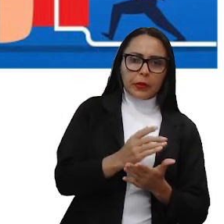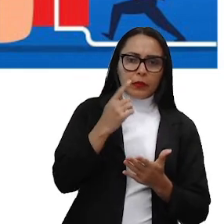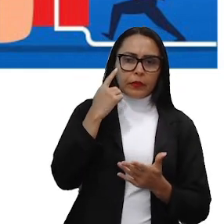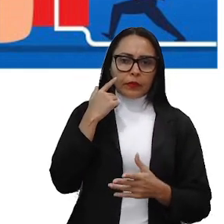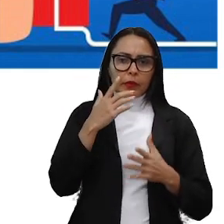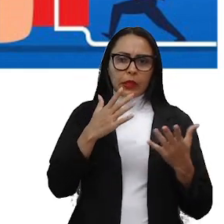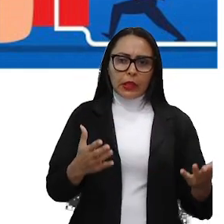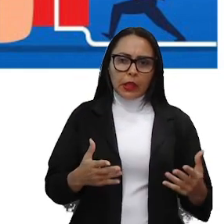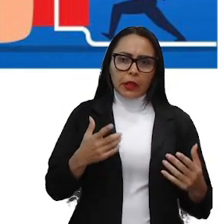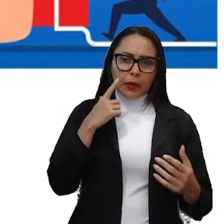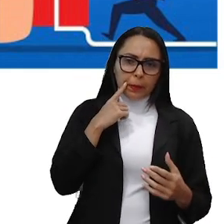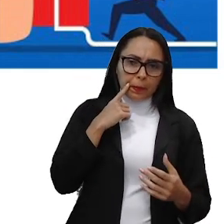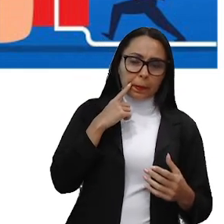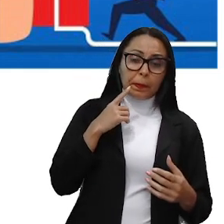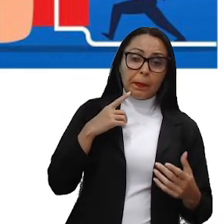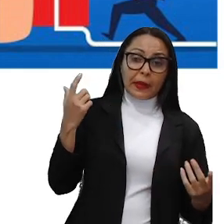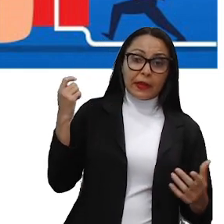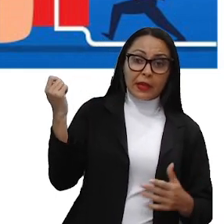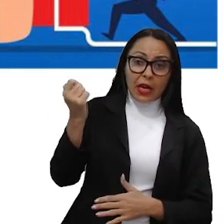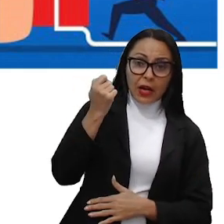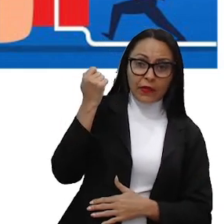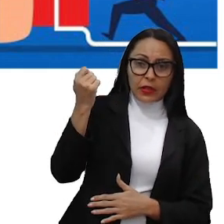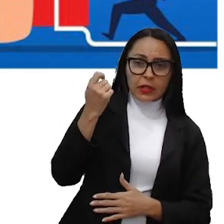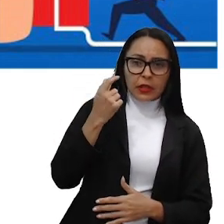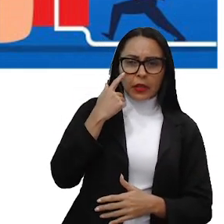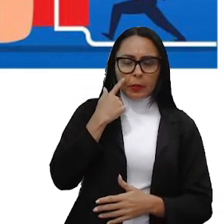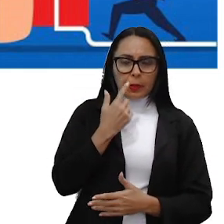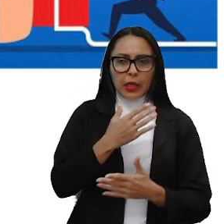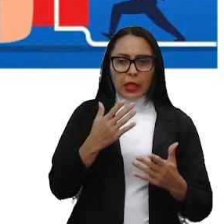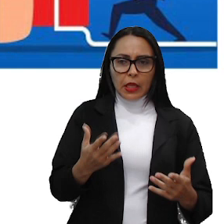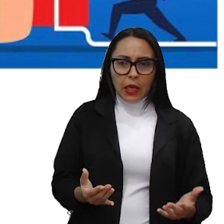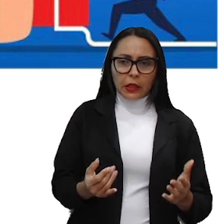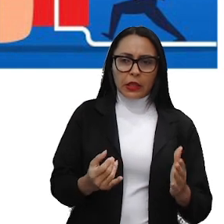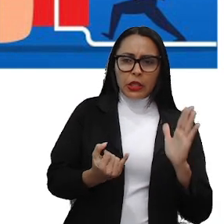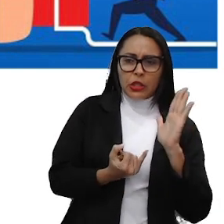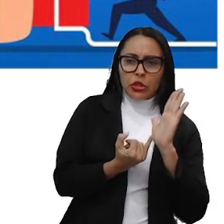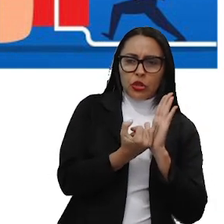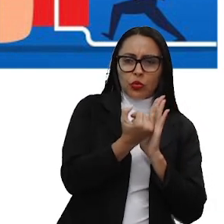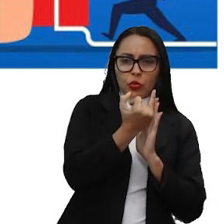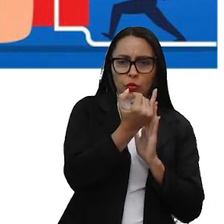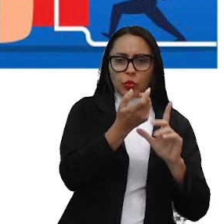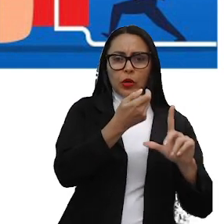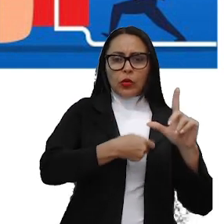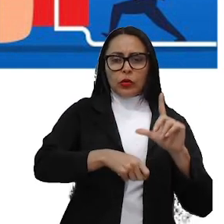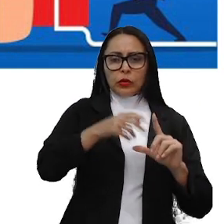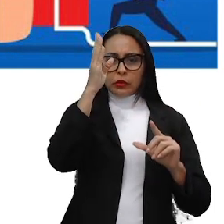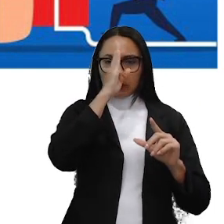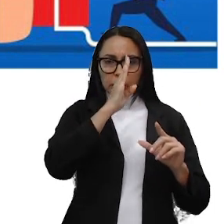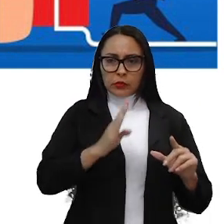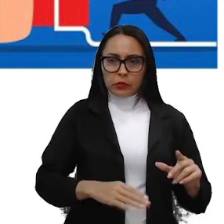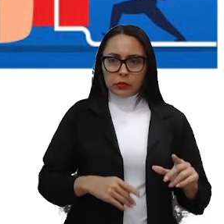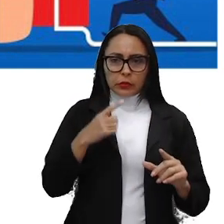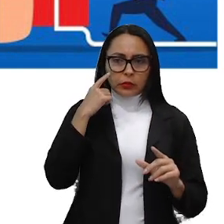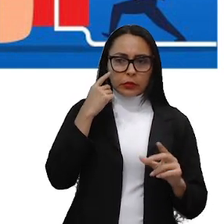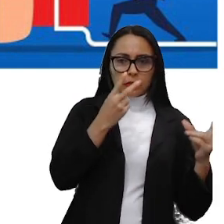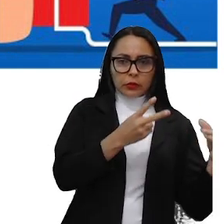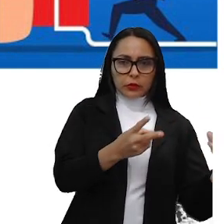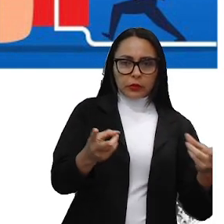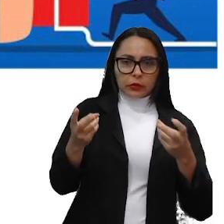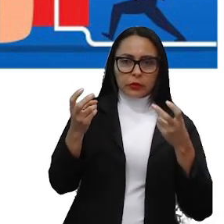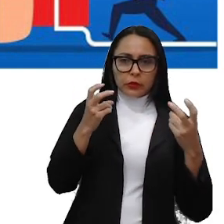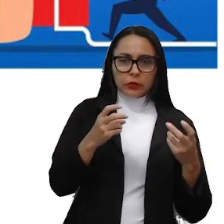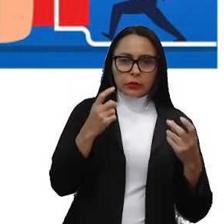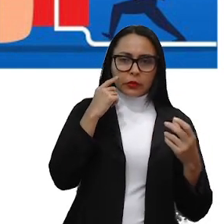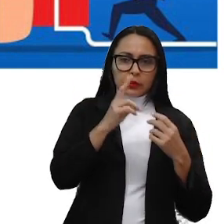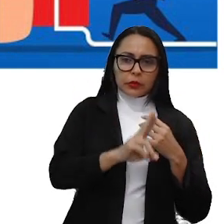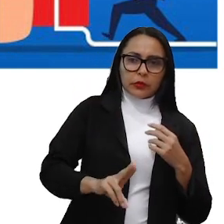ficam severamente agravados pela deficiente infraestrutura logística brasileira, notadamente no que diz respeito à